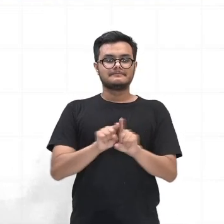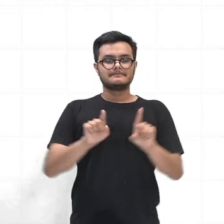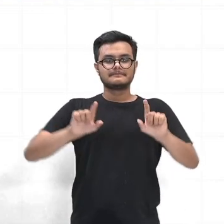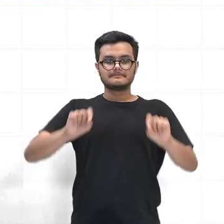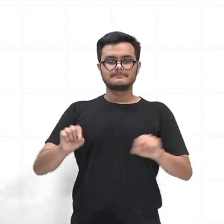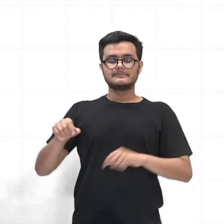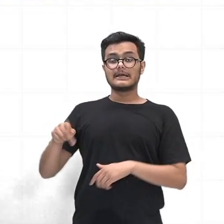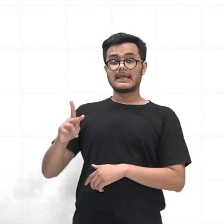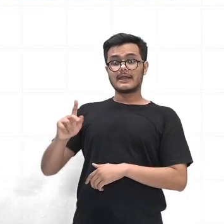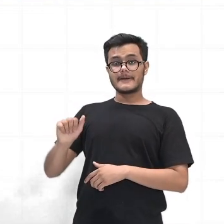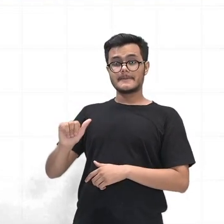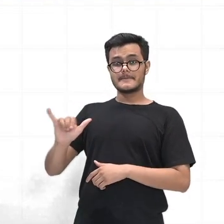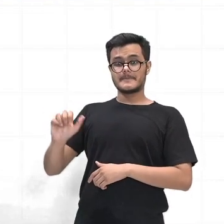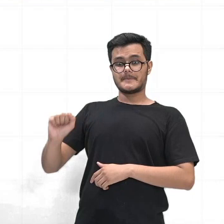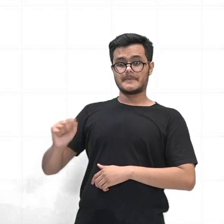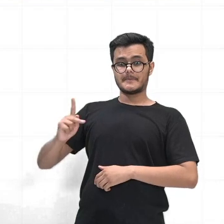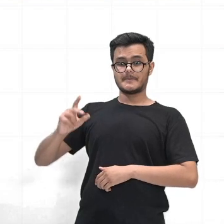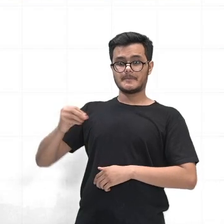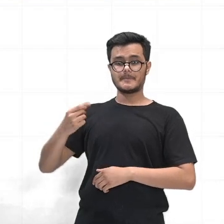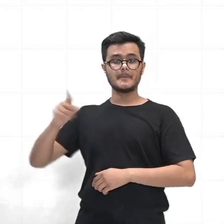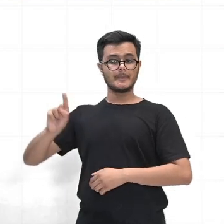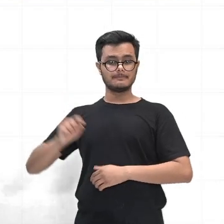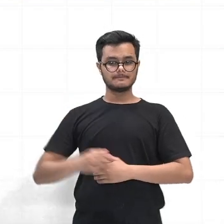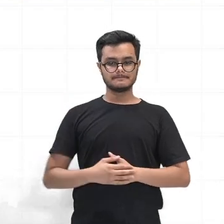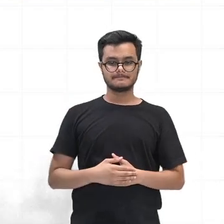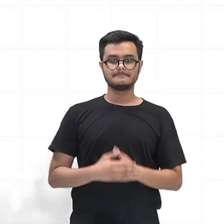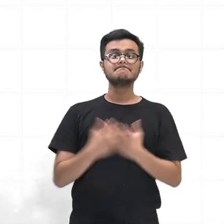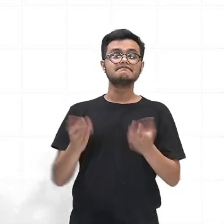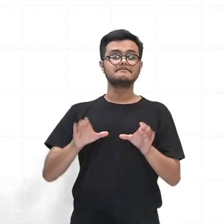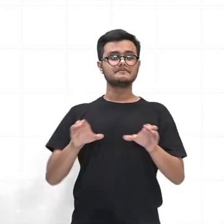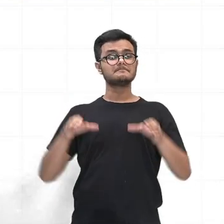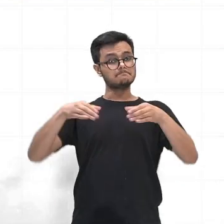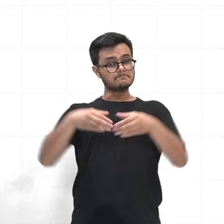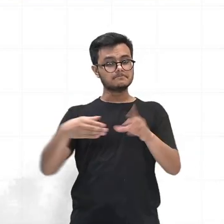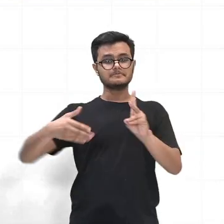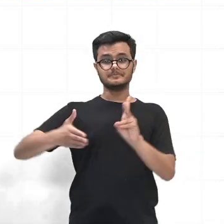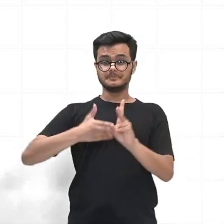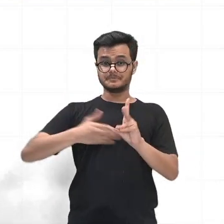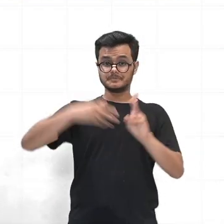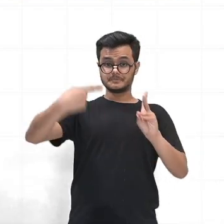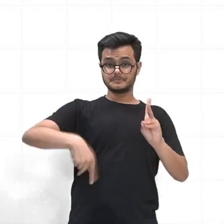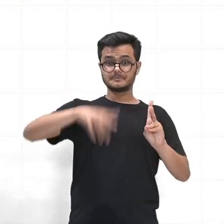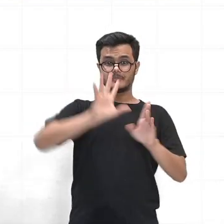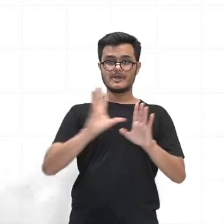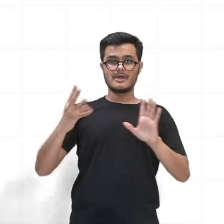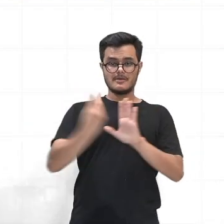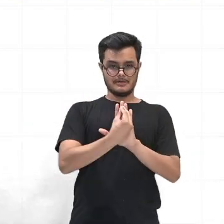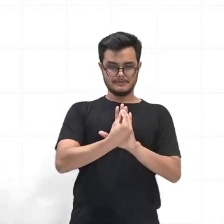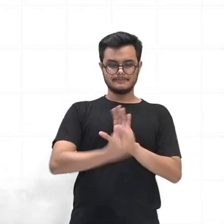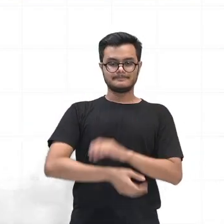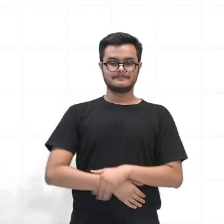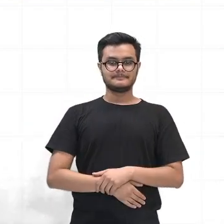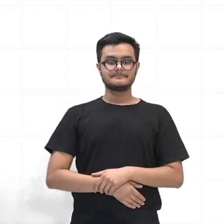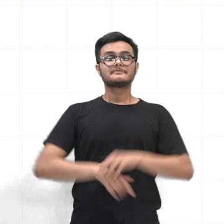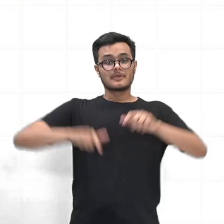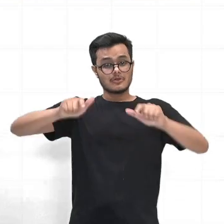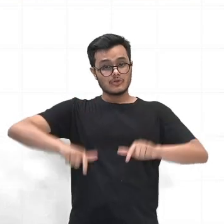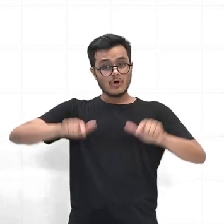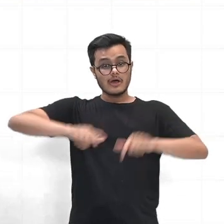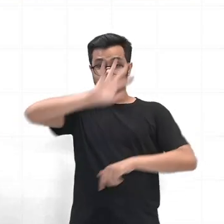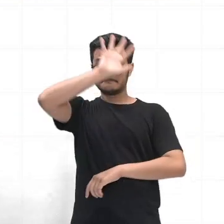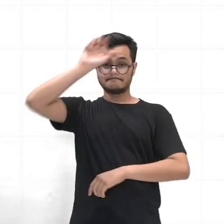os Caiapós. Olha só, os Caiapós são um grupo indígena da Amazônia, da região